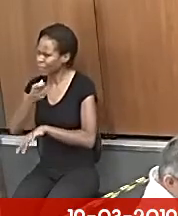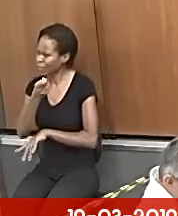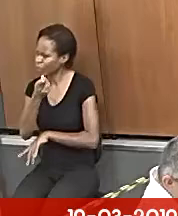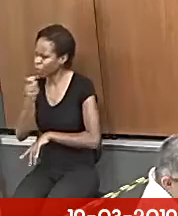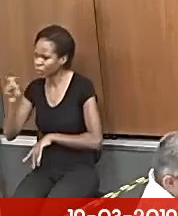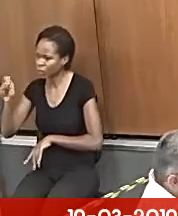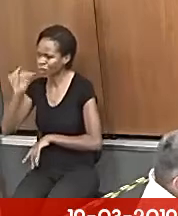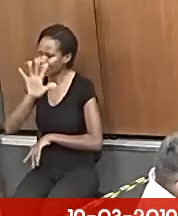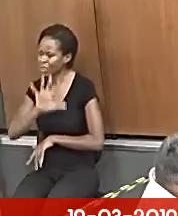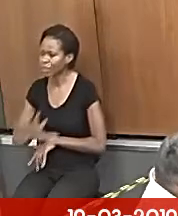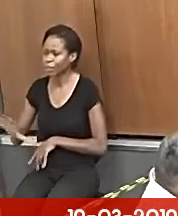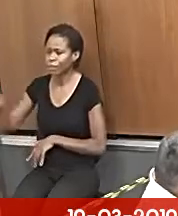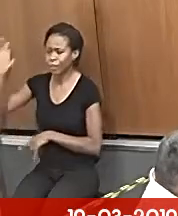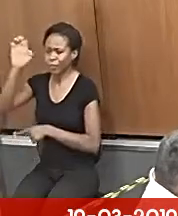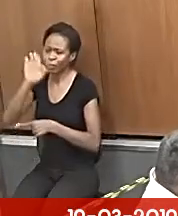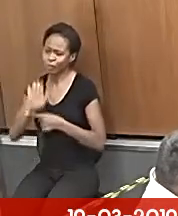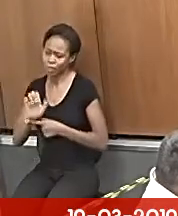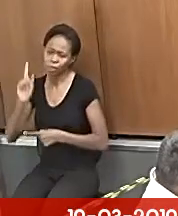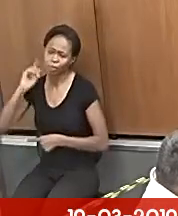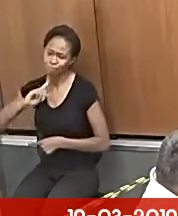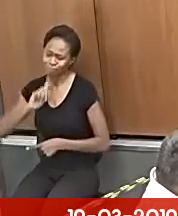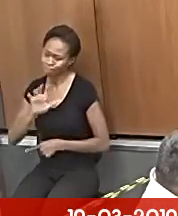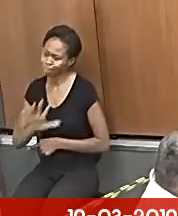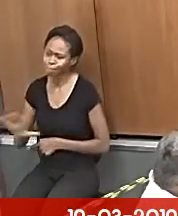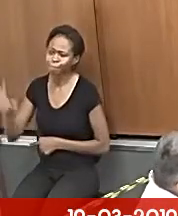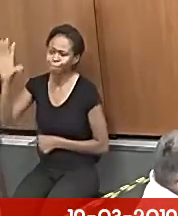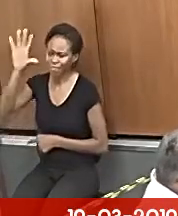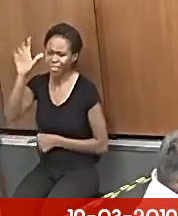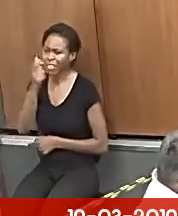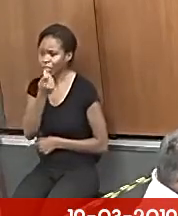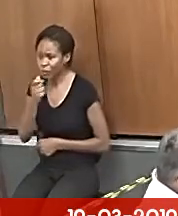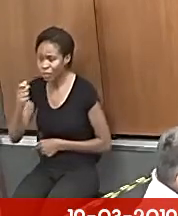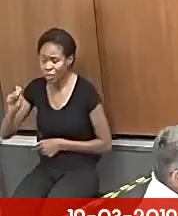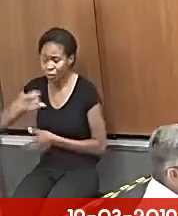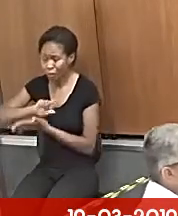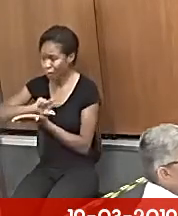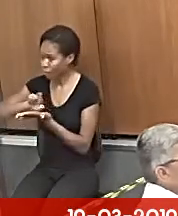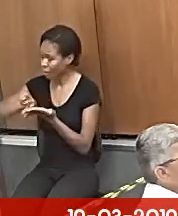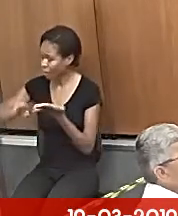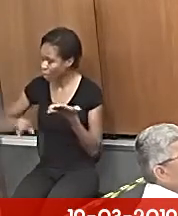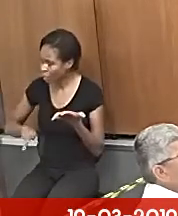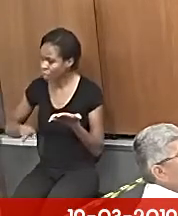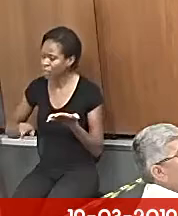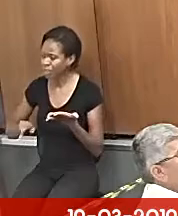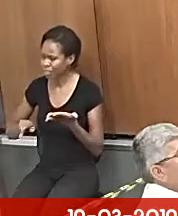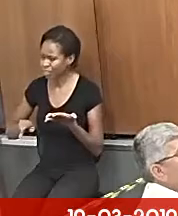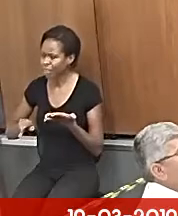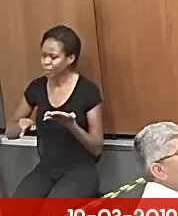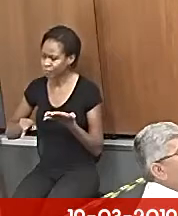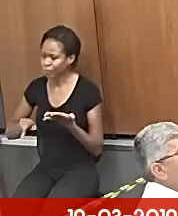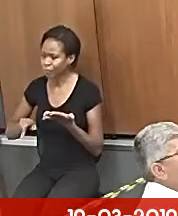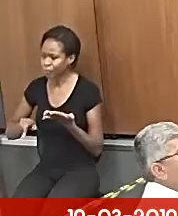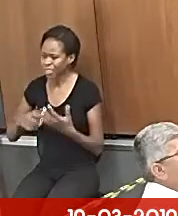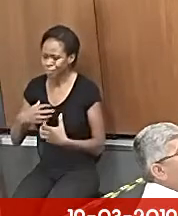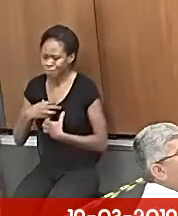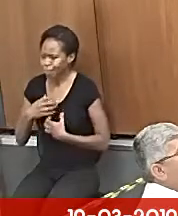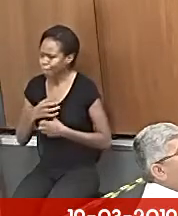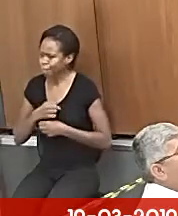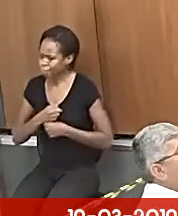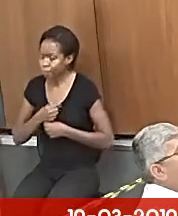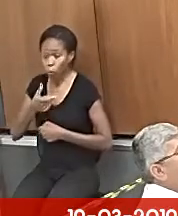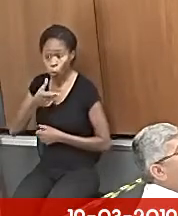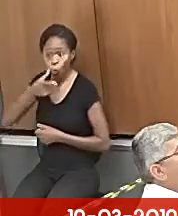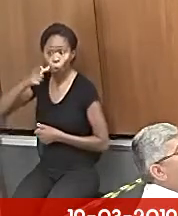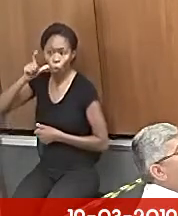espalhadas pelo estado de minas gerais a daquilo que já tem chegado ao gabinete ontem professores e